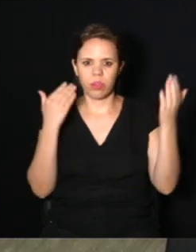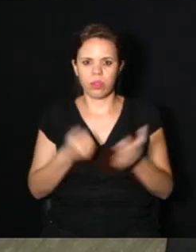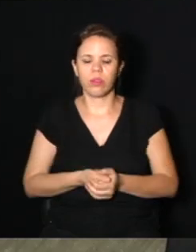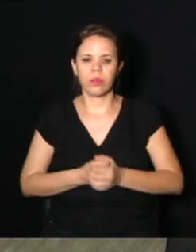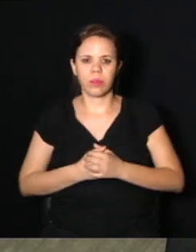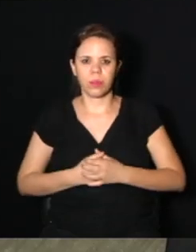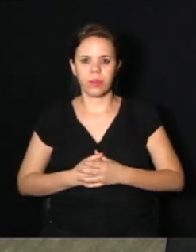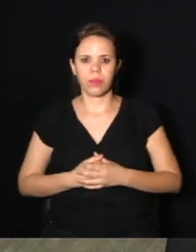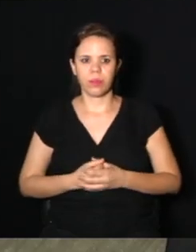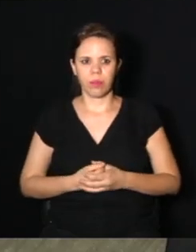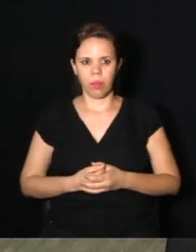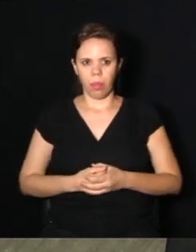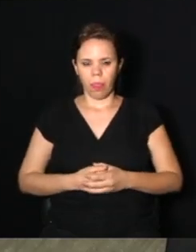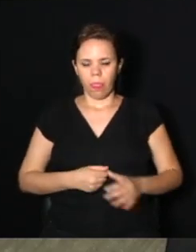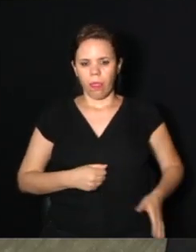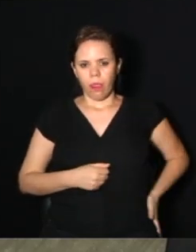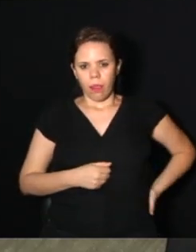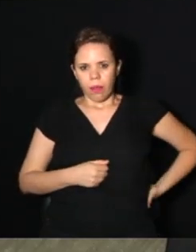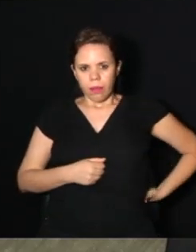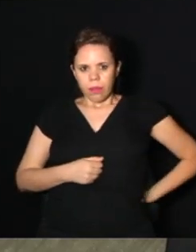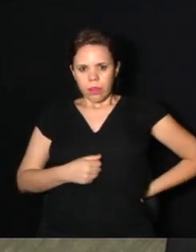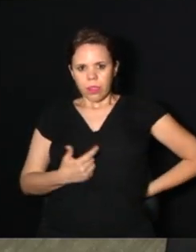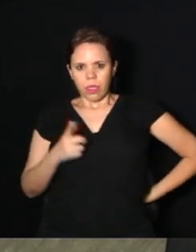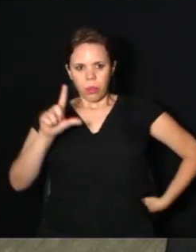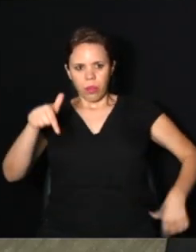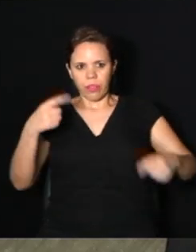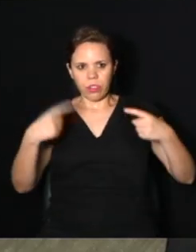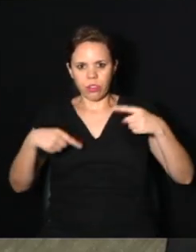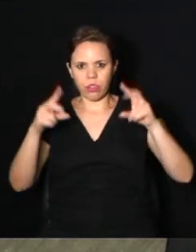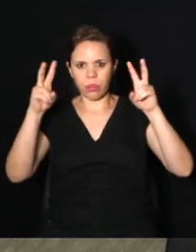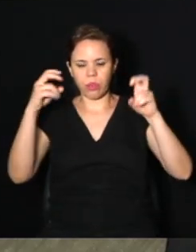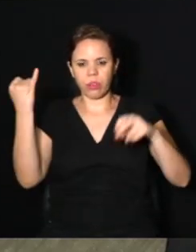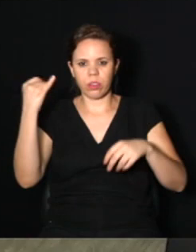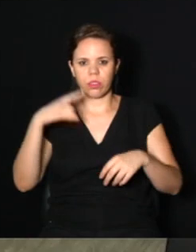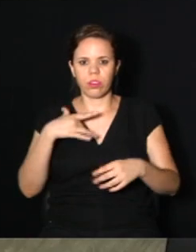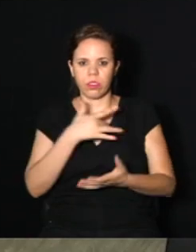vai discutir um outro tema aqui, também muito importante na